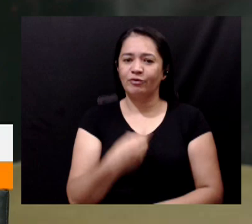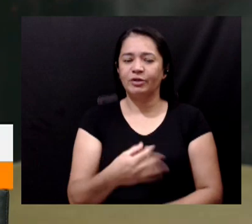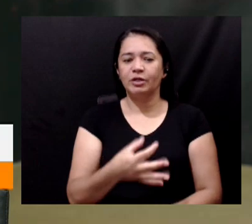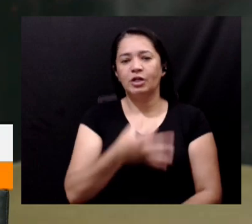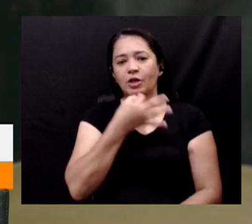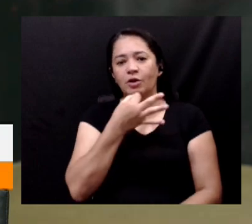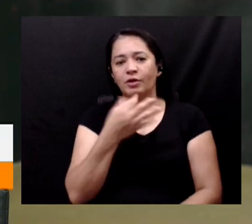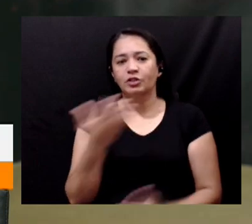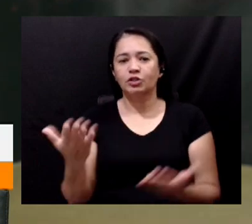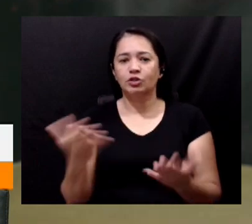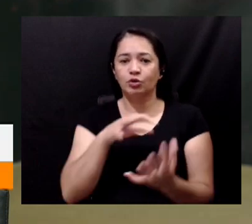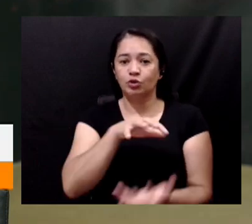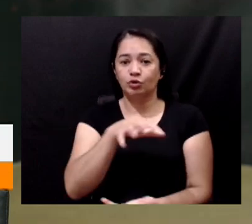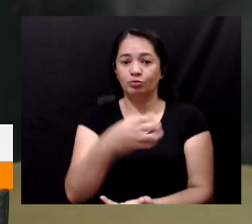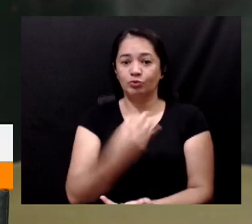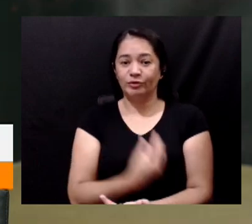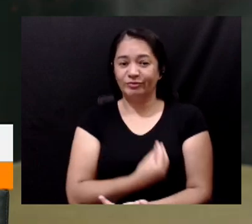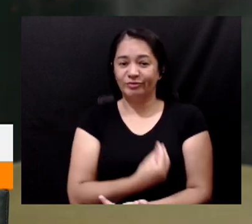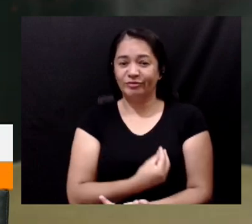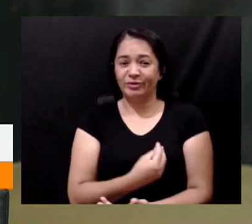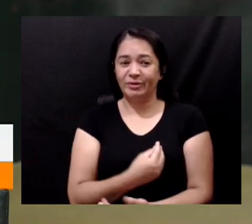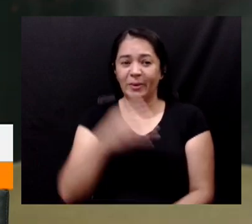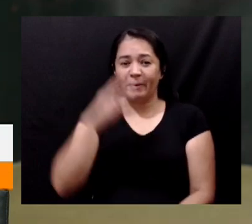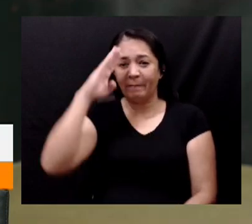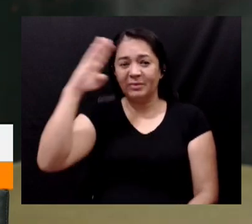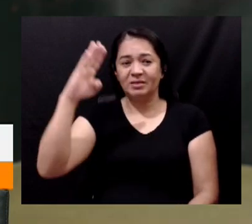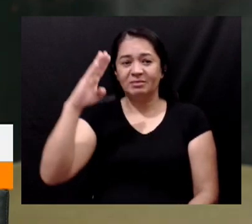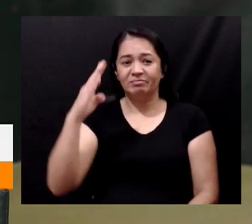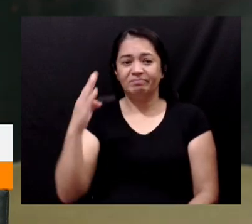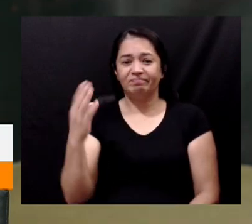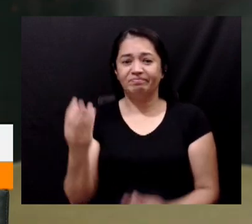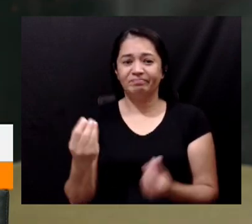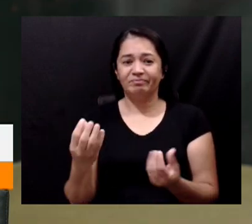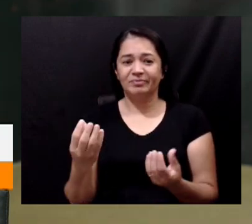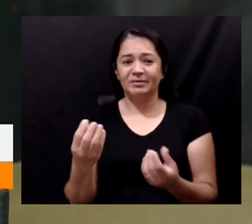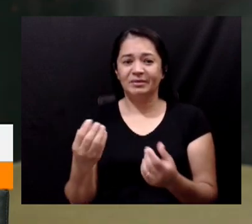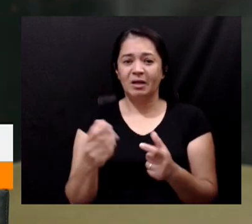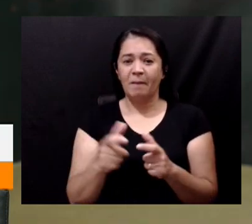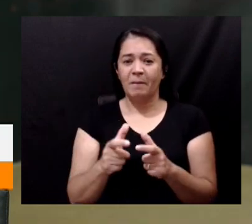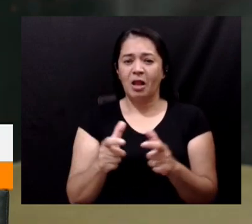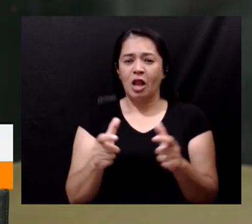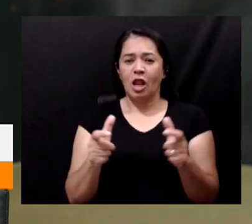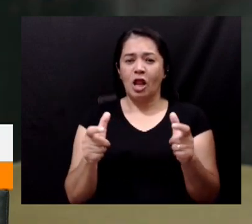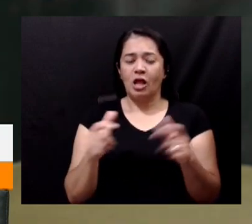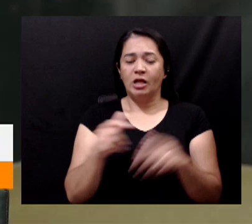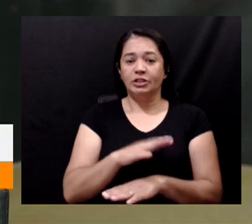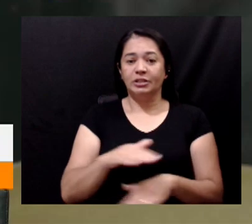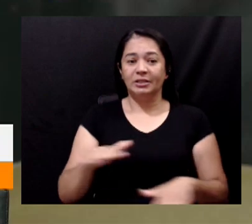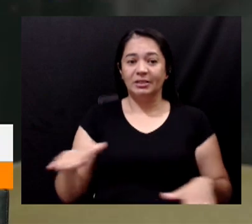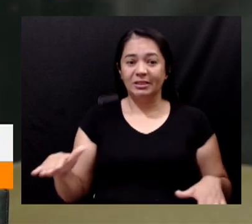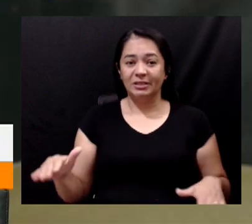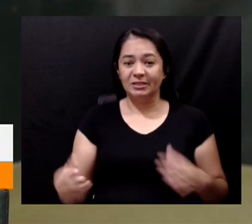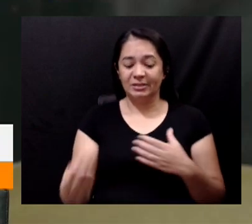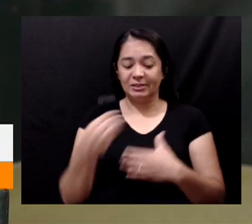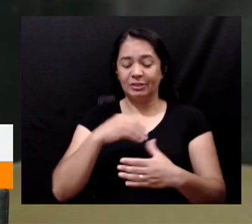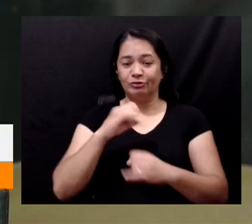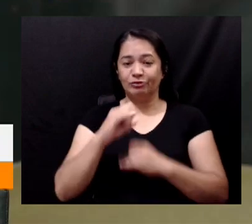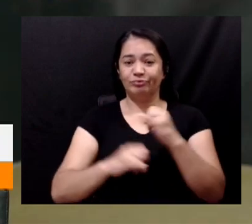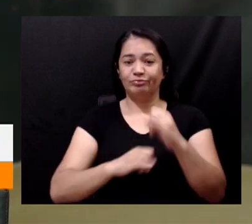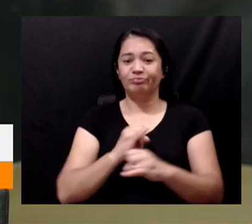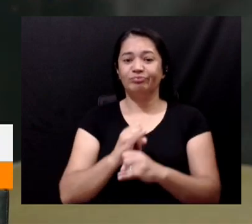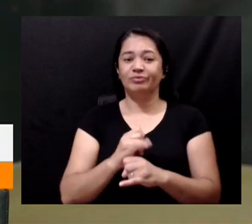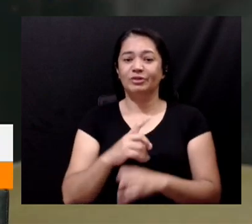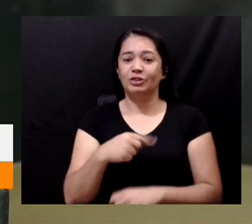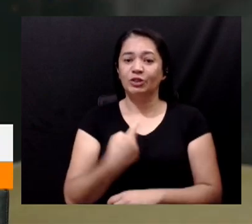hoje, ainda mais por conta desse aumento frenético de crianças e adolescentes na internet, a gente precisa estar ao lado